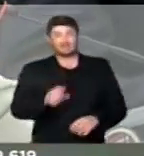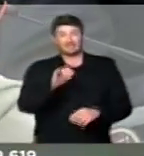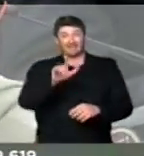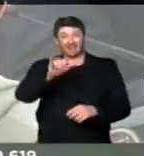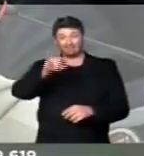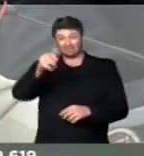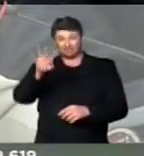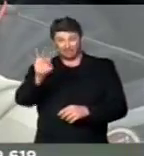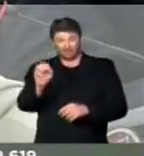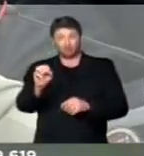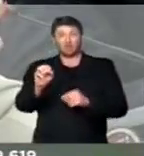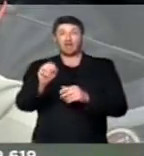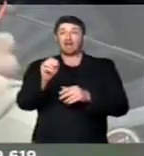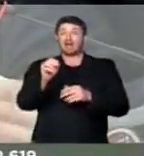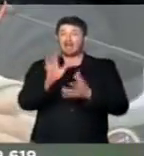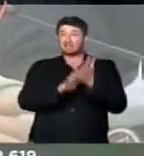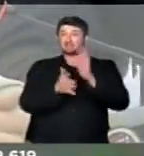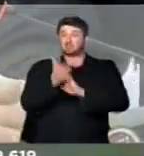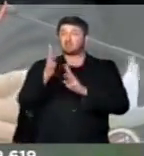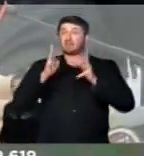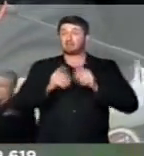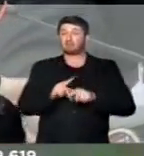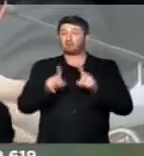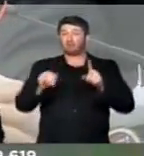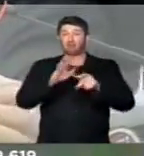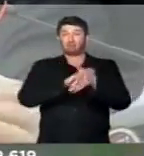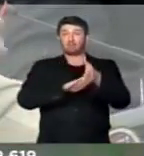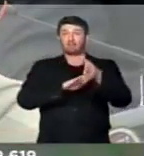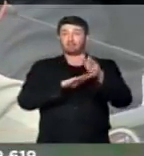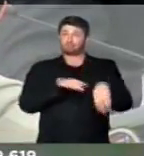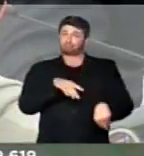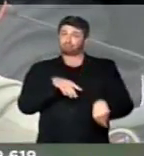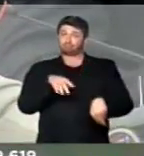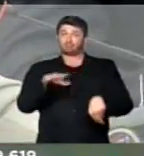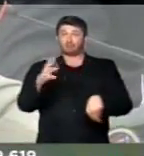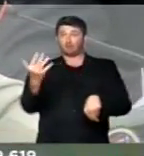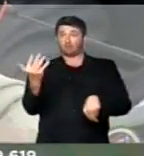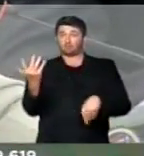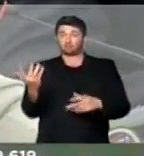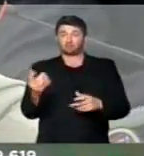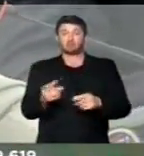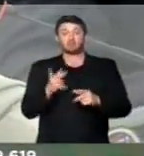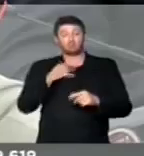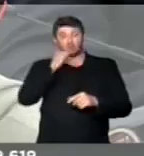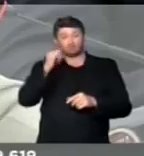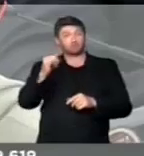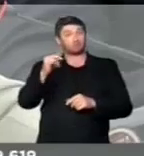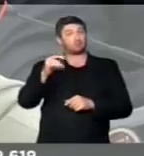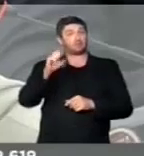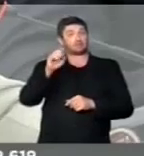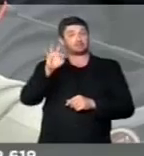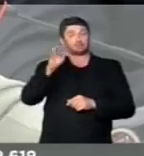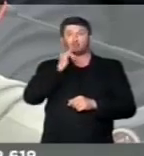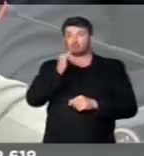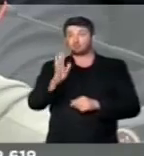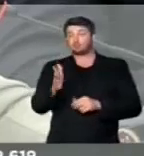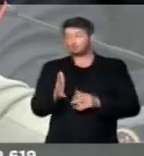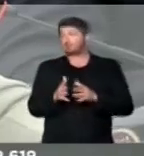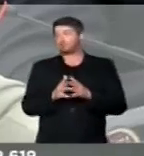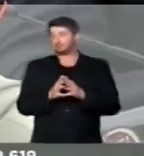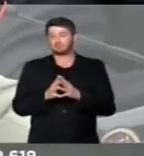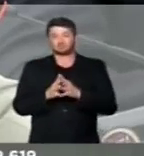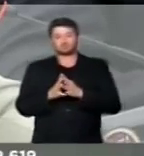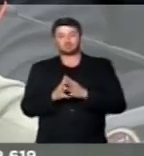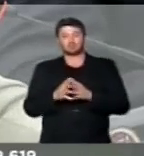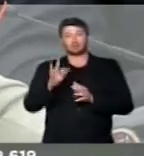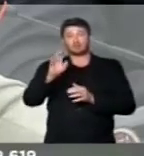por arbitrariedades que promotores e juízes venham a cometer, como alertou em boa hora o Supremo Tribunal Federal e o ministro